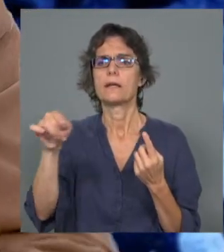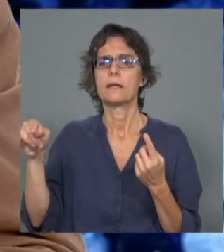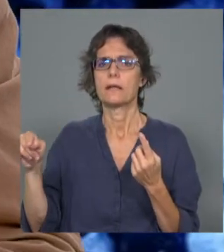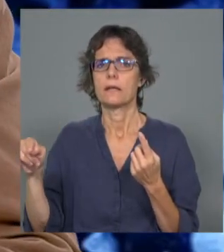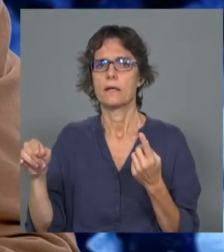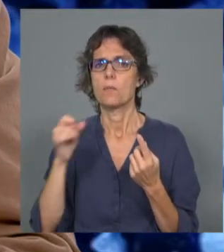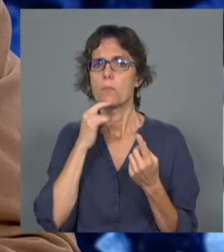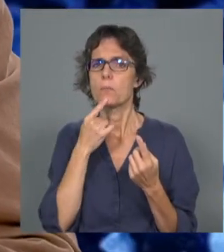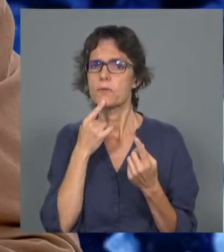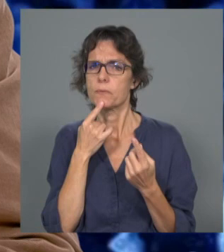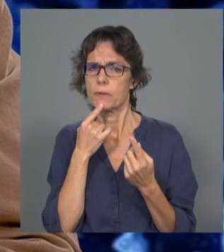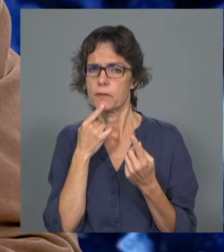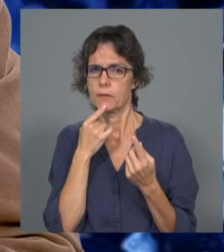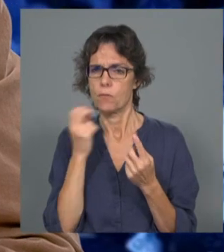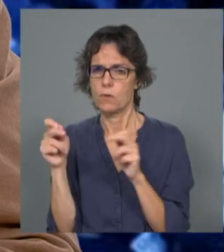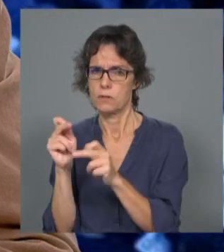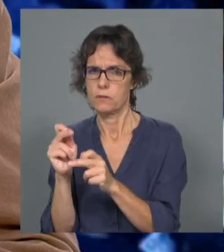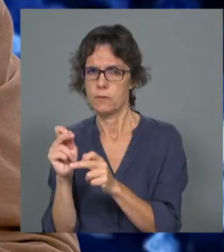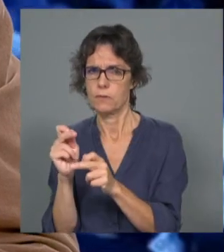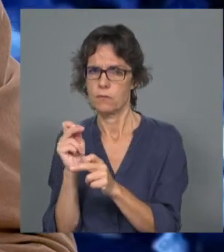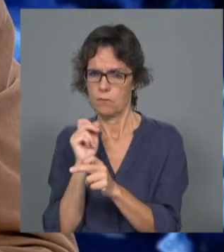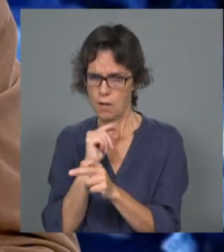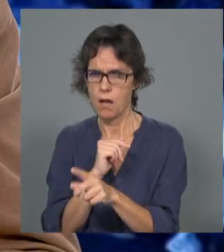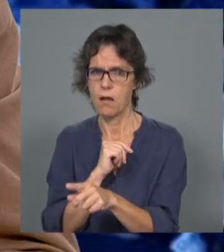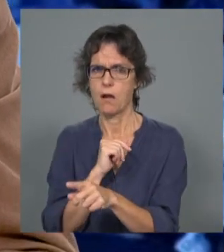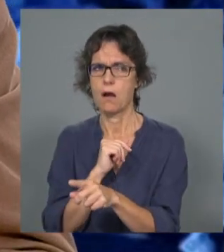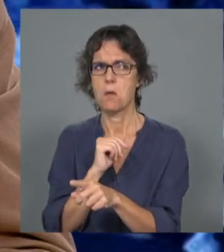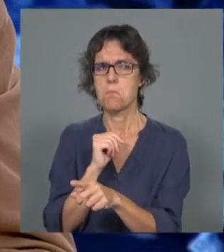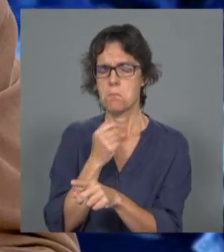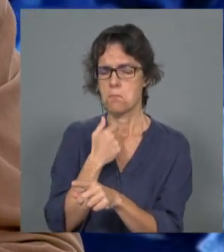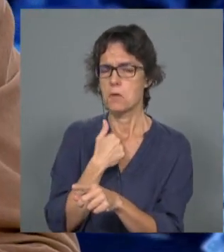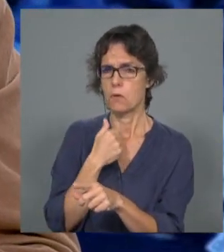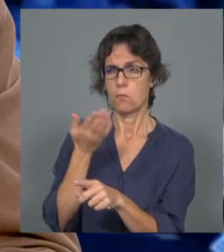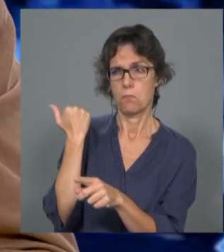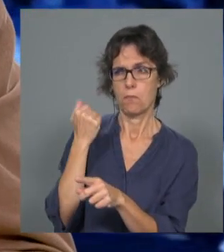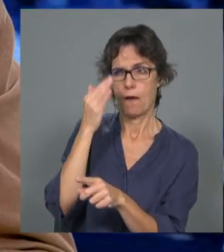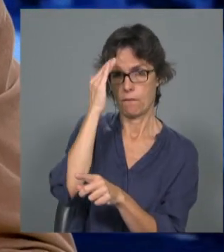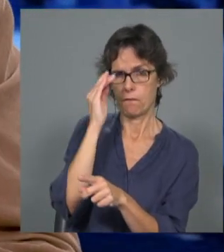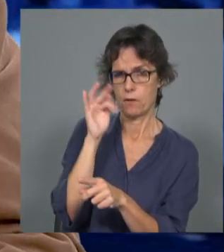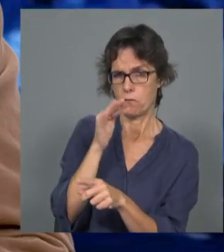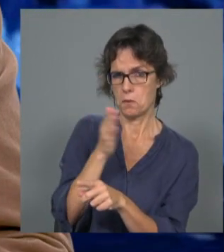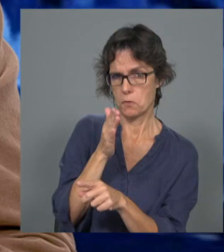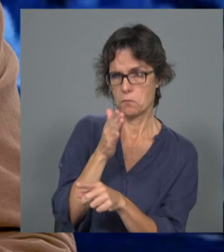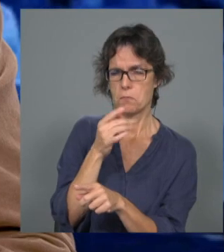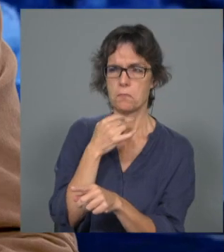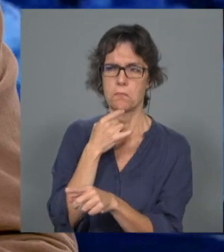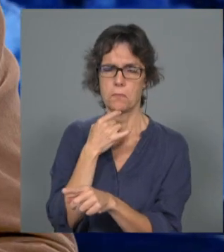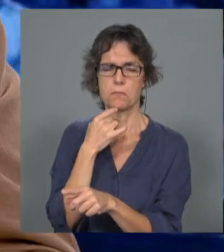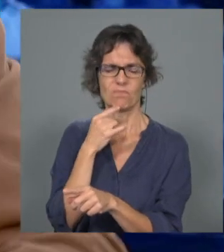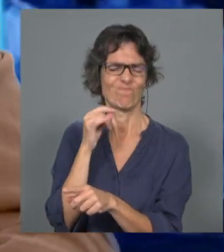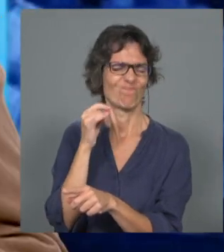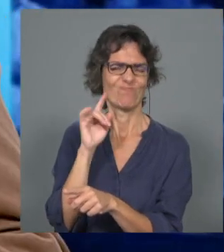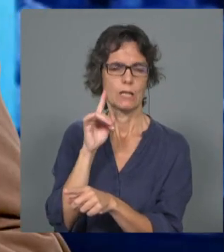fundo. E, de facto, a partir de fins de fevereiro percebia-se que, não, a Rússia ganhar não